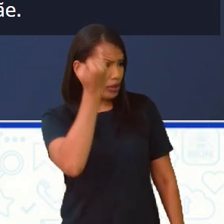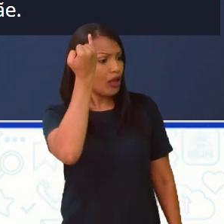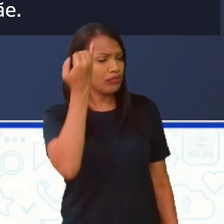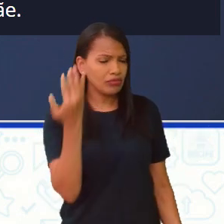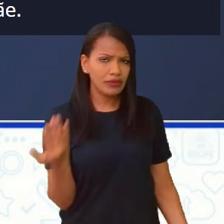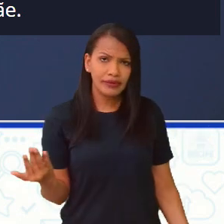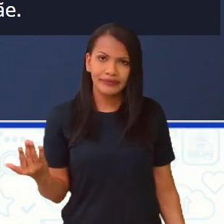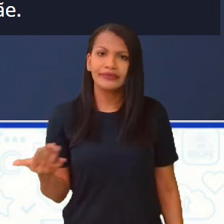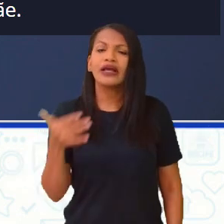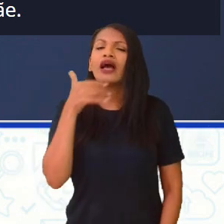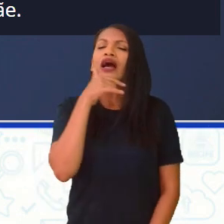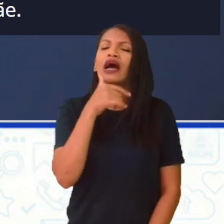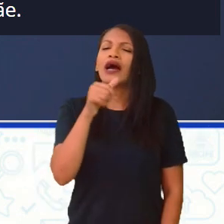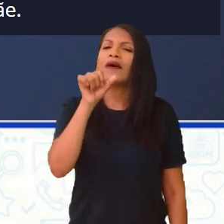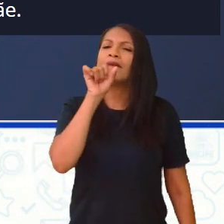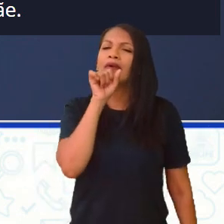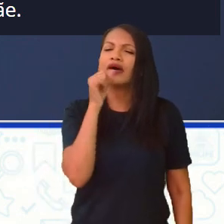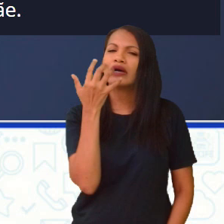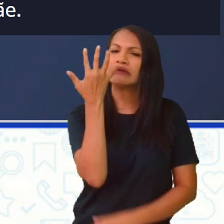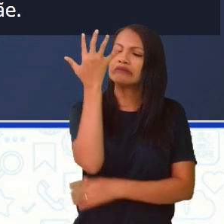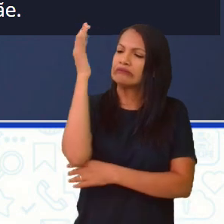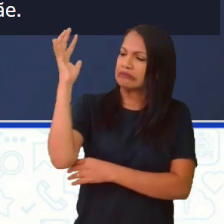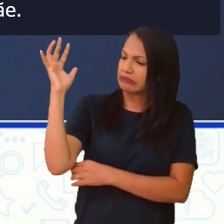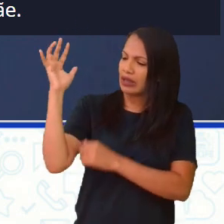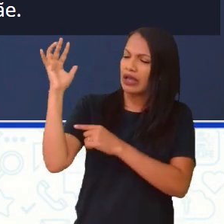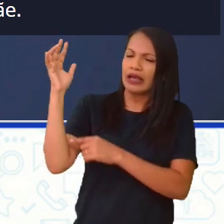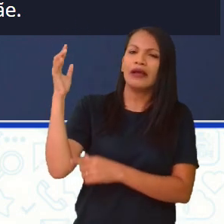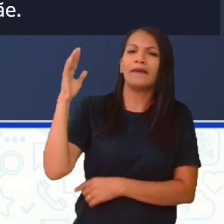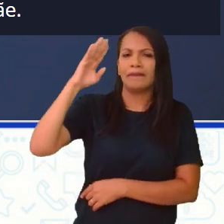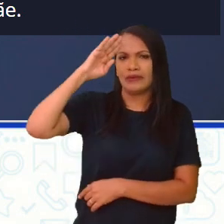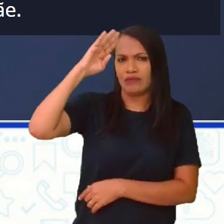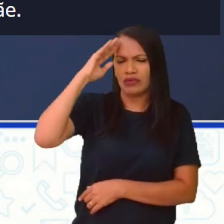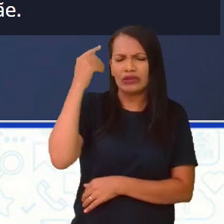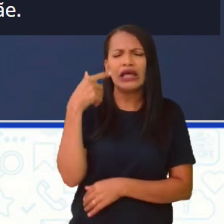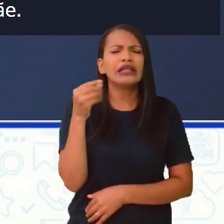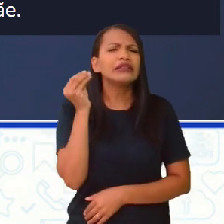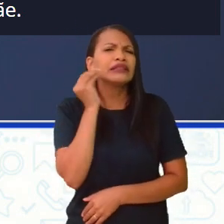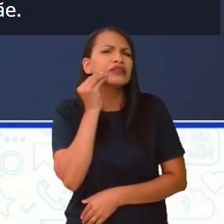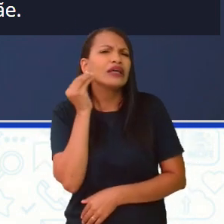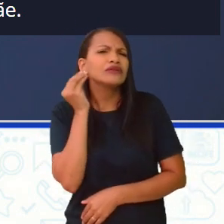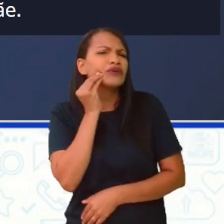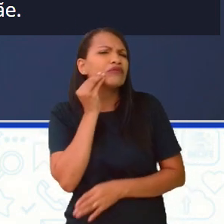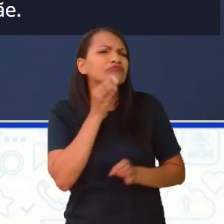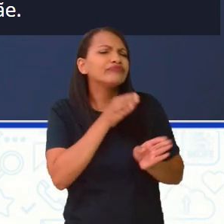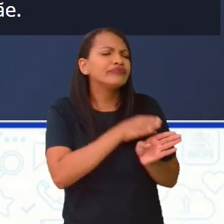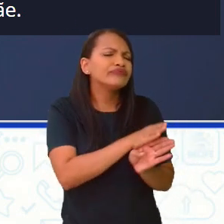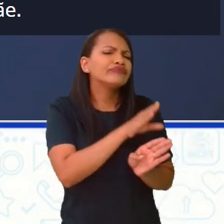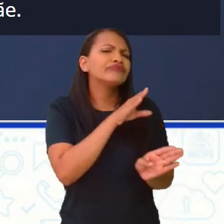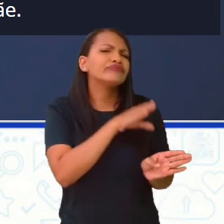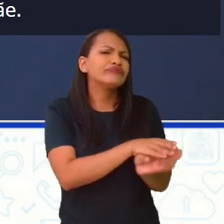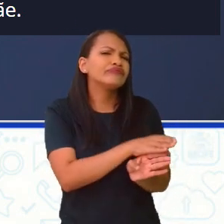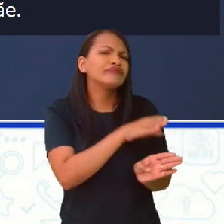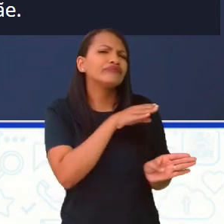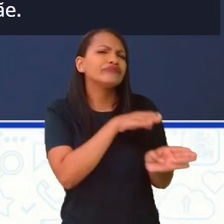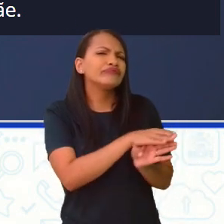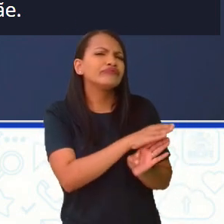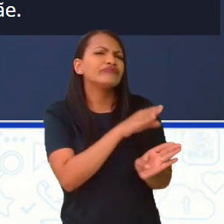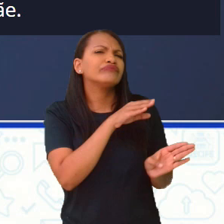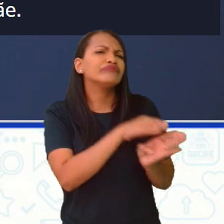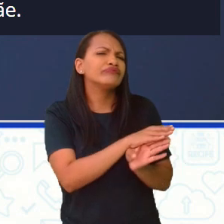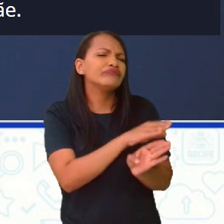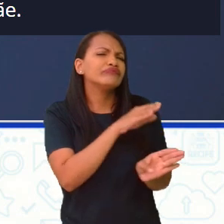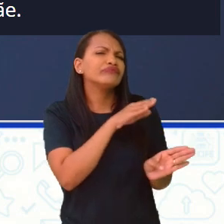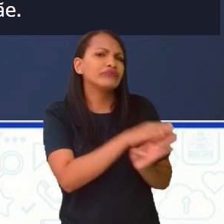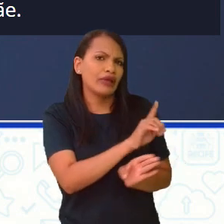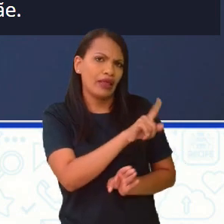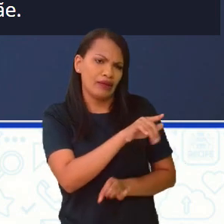que é a personagem, né, principal, e também as filhas, ela tenta convencer a arvorezinha filha, e que nesse caso também